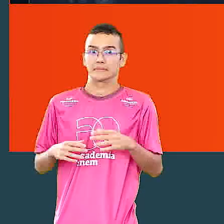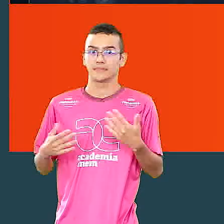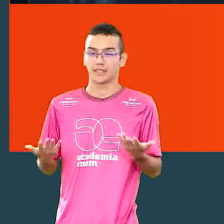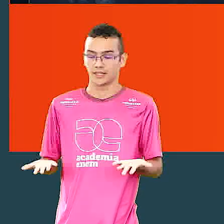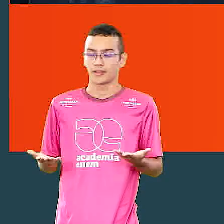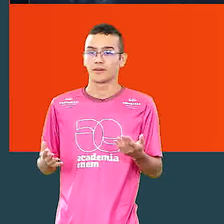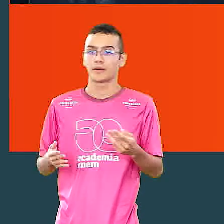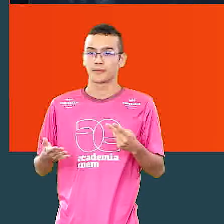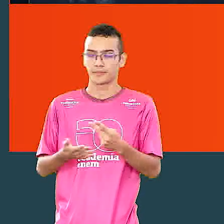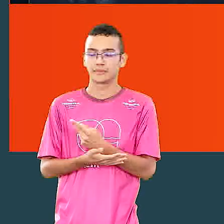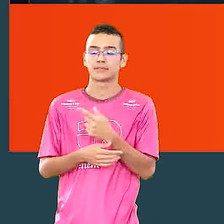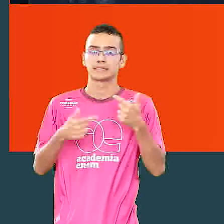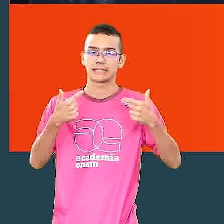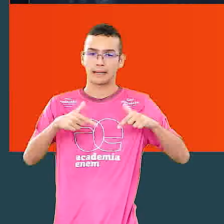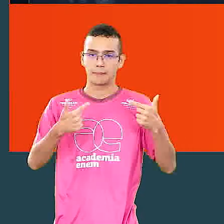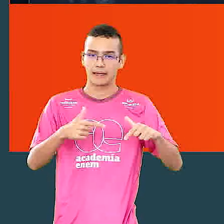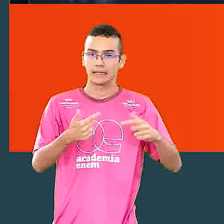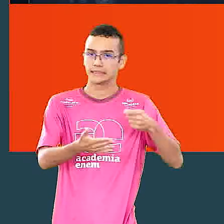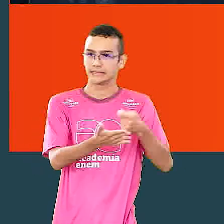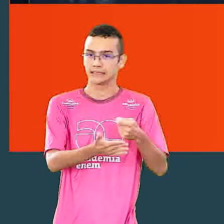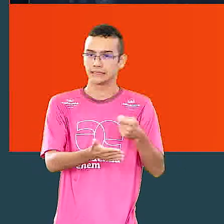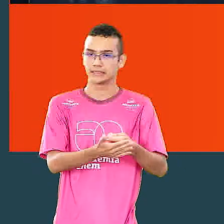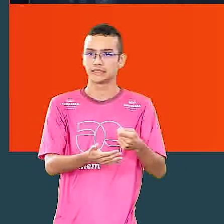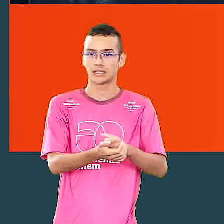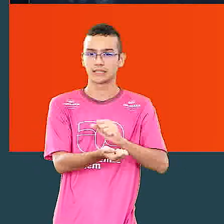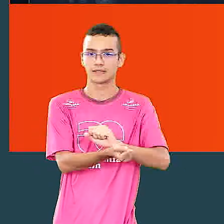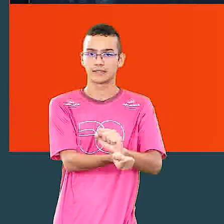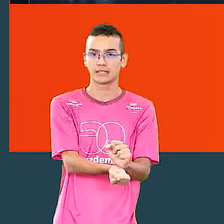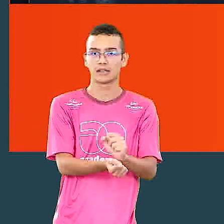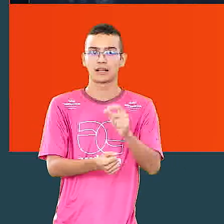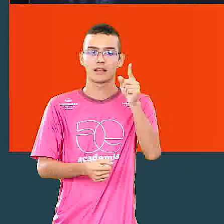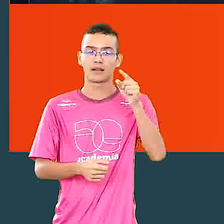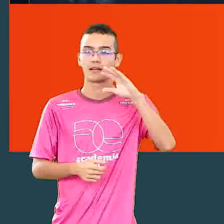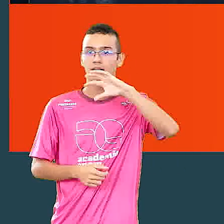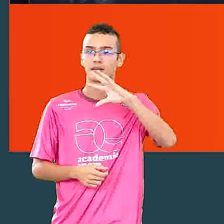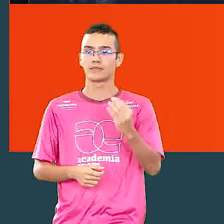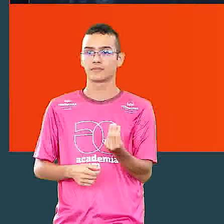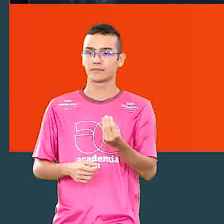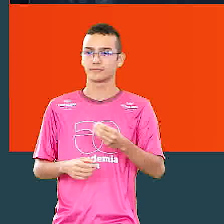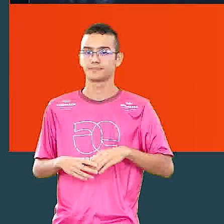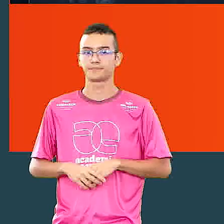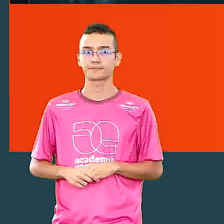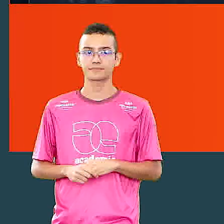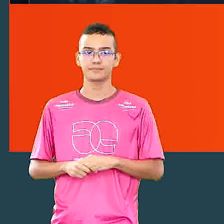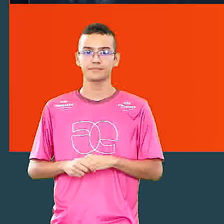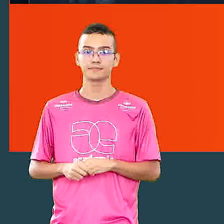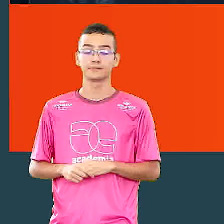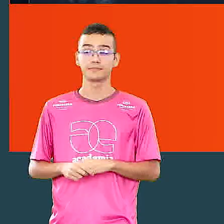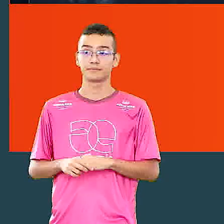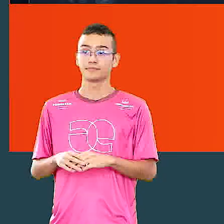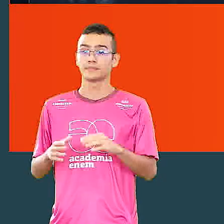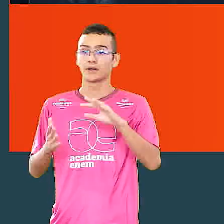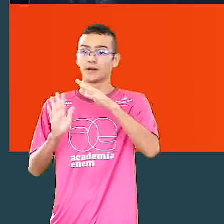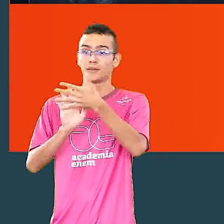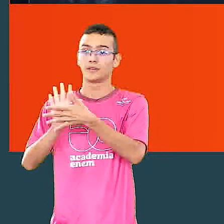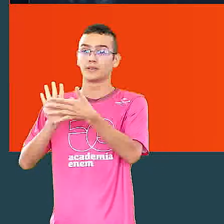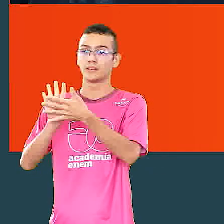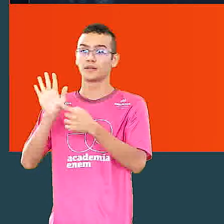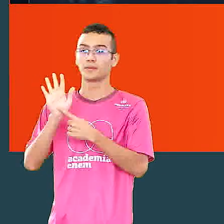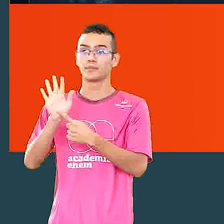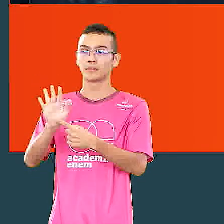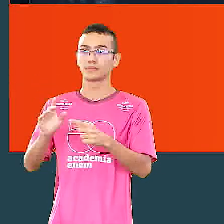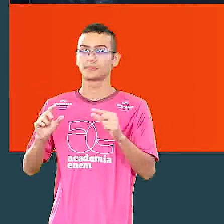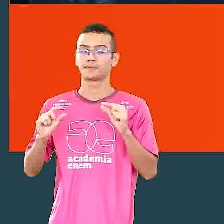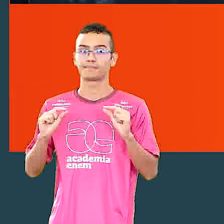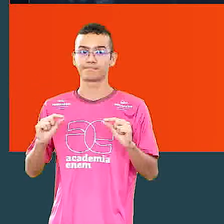XX. Bora, de acordo com o texto, sua superação. Ou seja, quando foi que eu superei, que eu acabei com esse trabalho